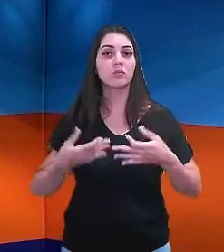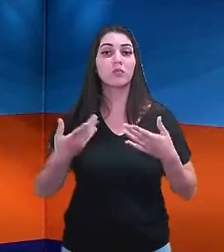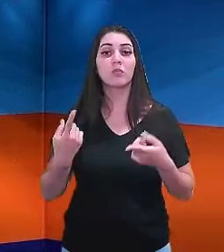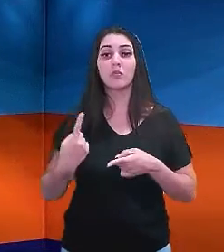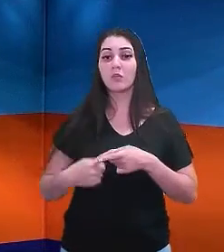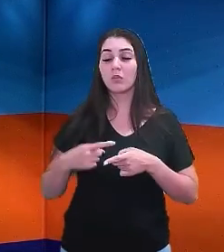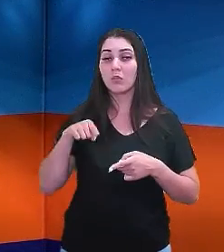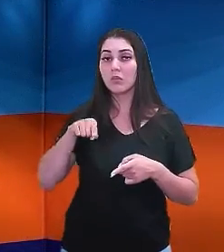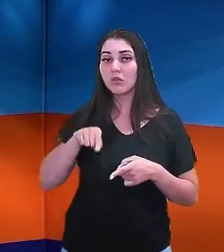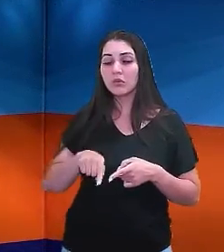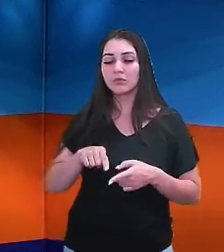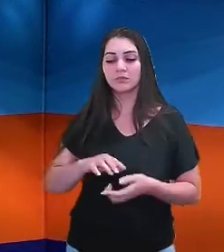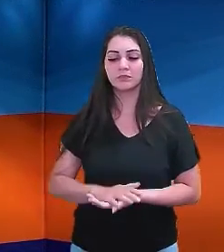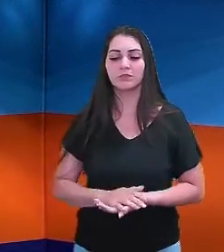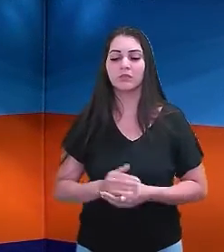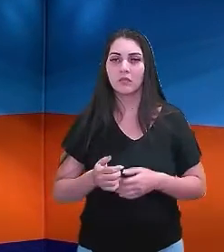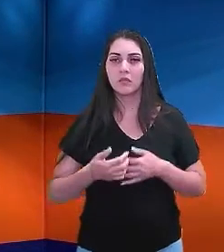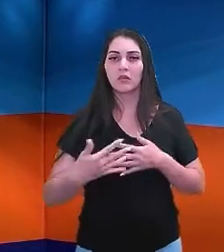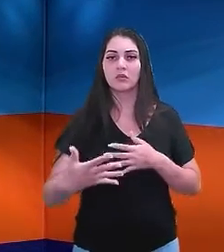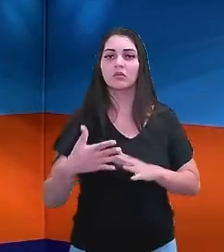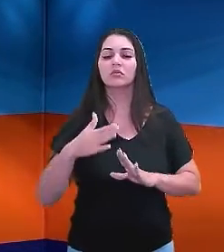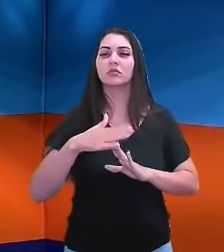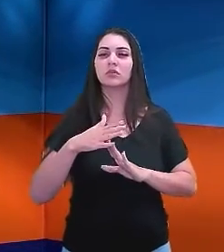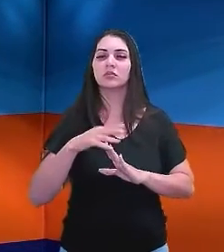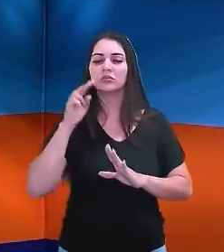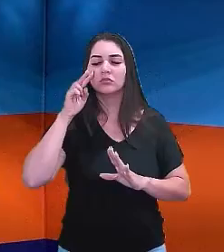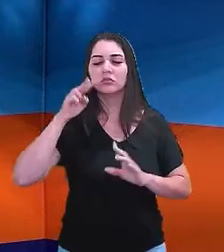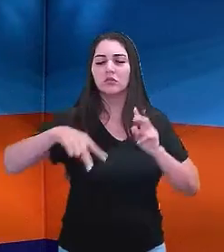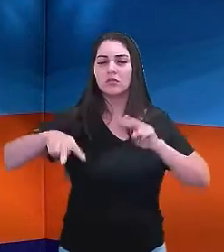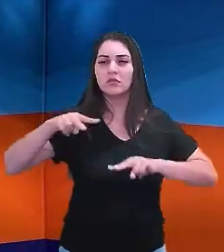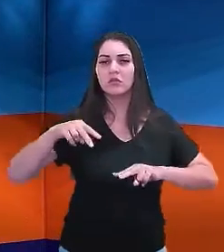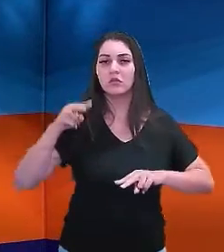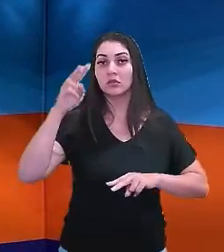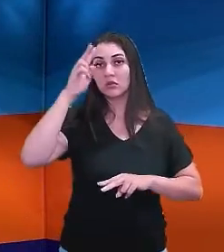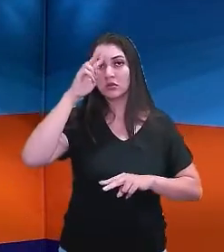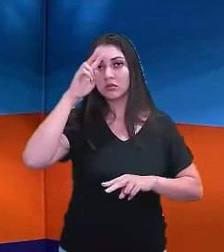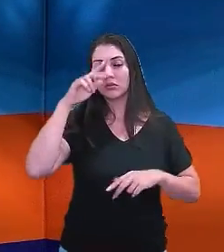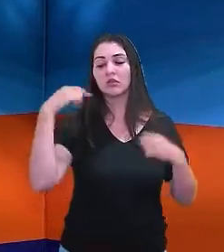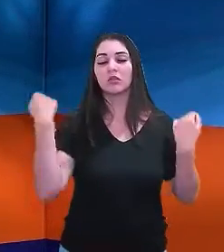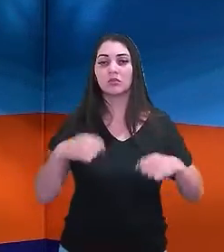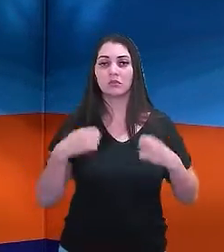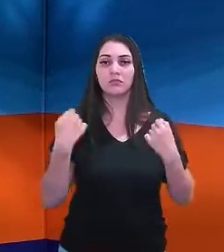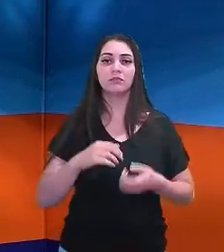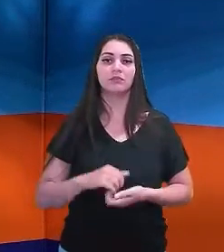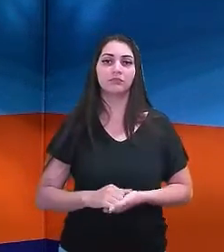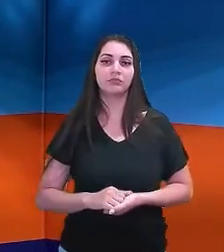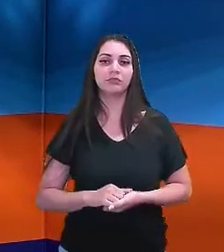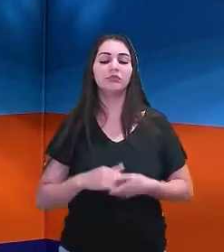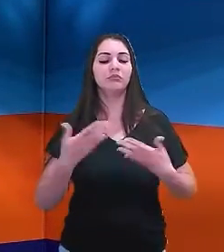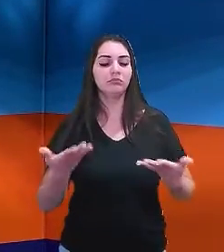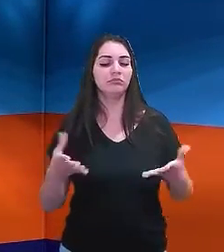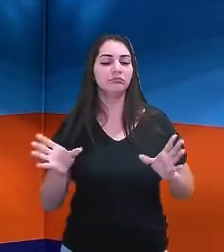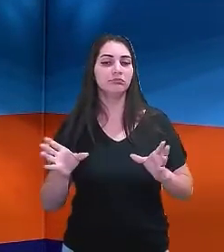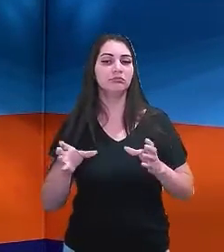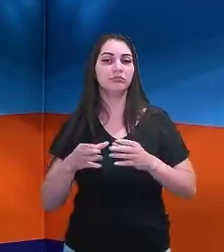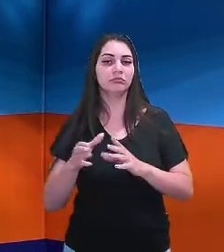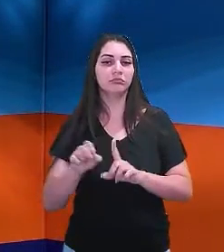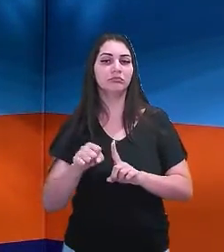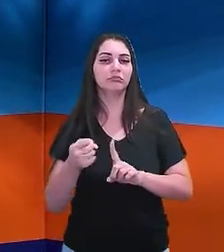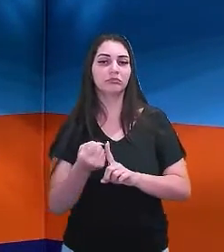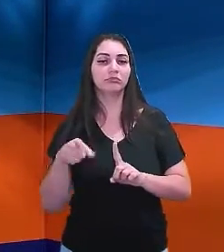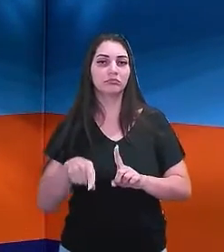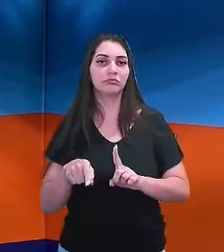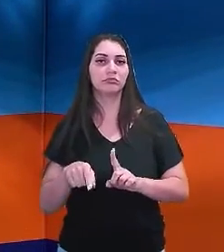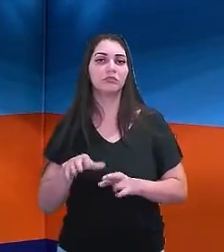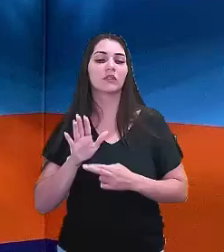quê? Porque ao longo do tempo foi observado na história que era necessário, enquanto grupo social,